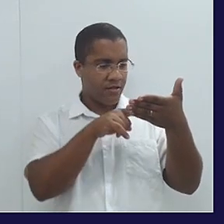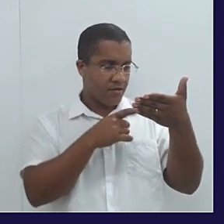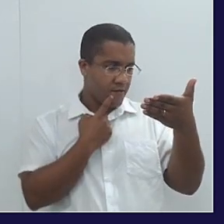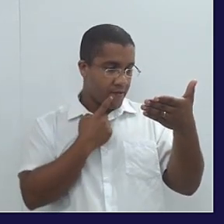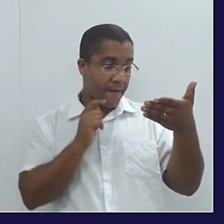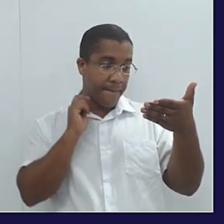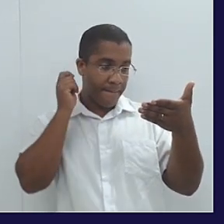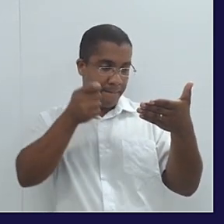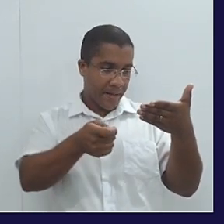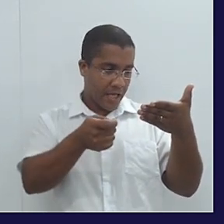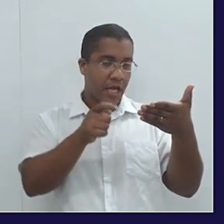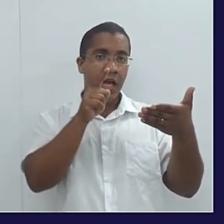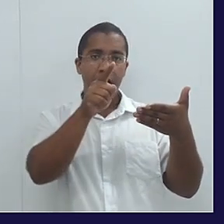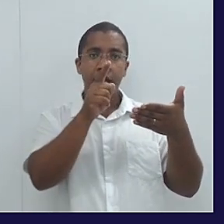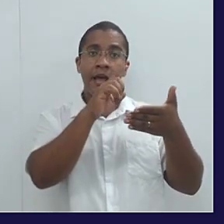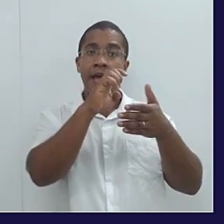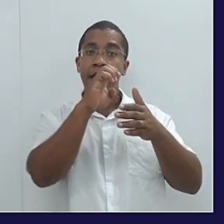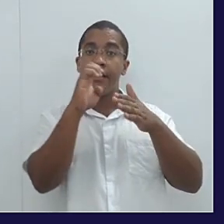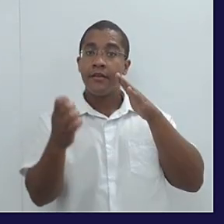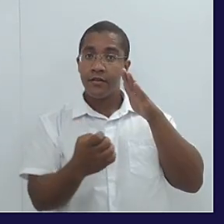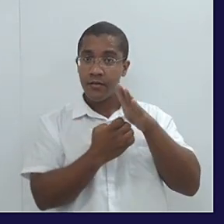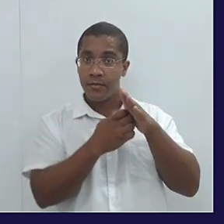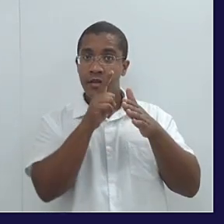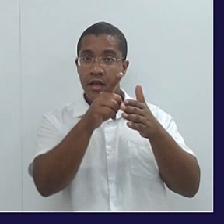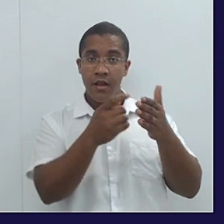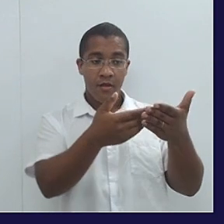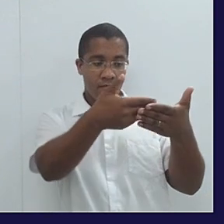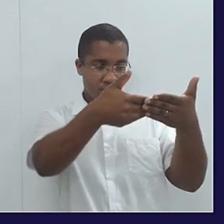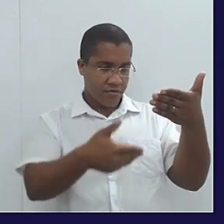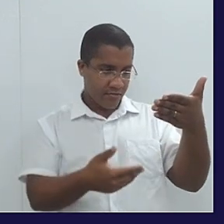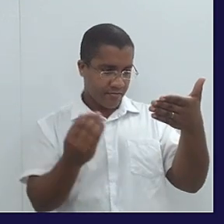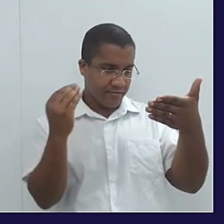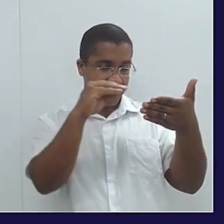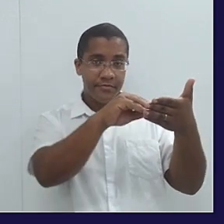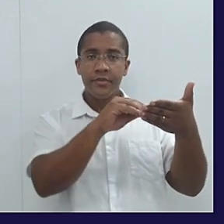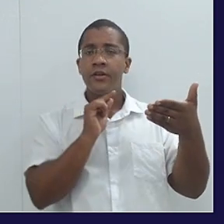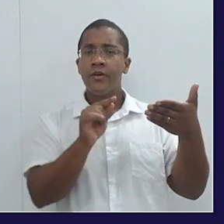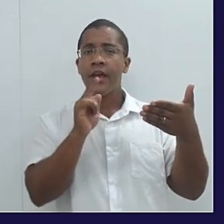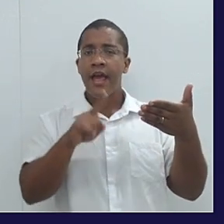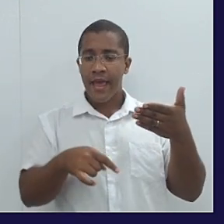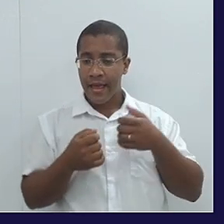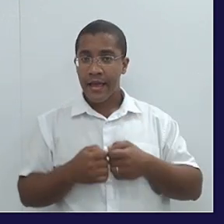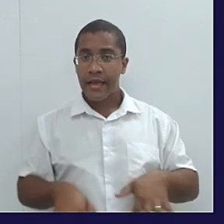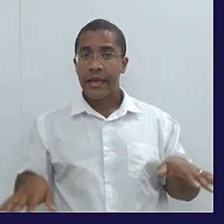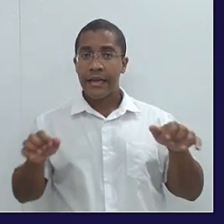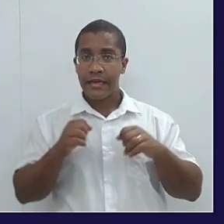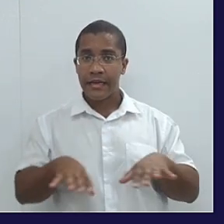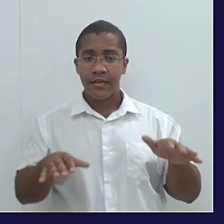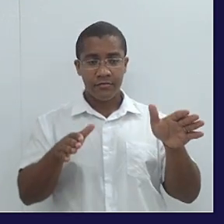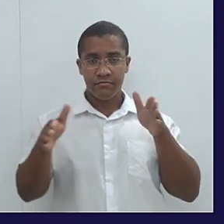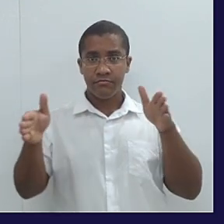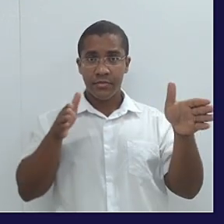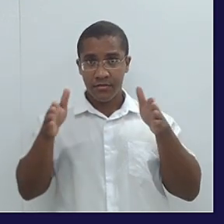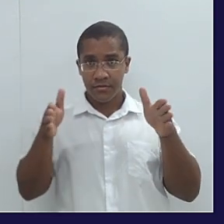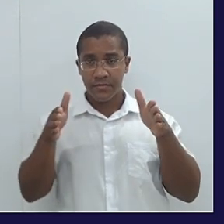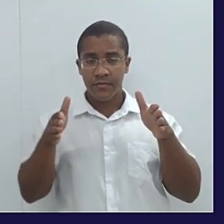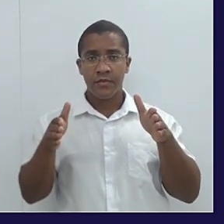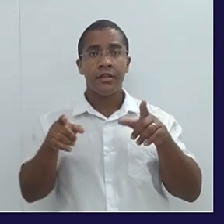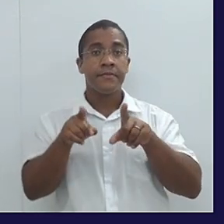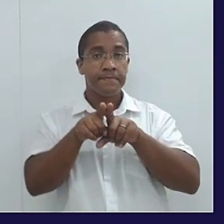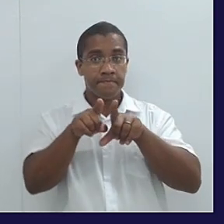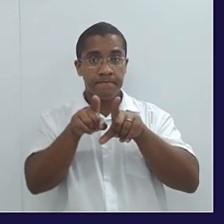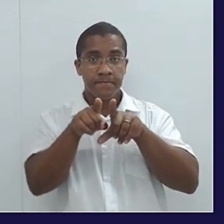valor que é estipulado pela Companhia de Energia Elétrica, que é referente ao consumo desse